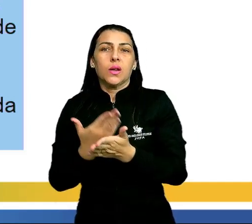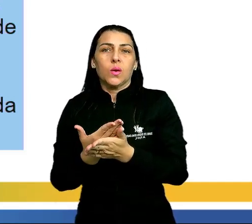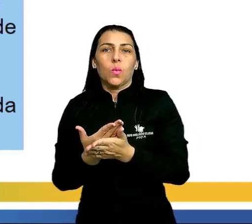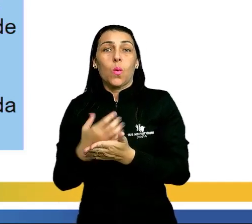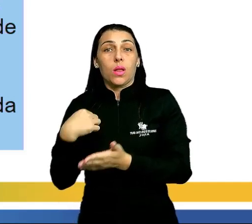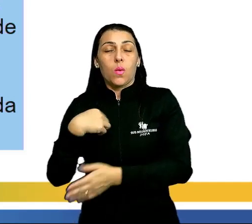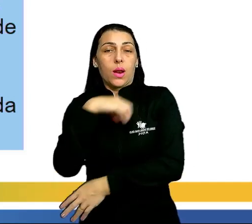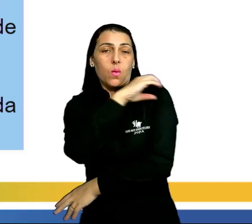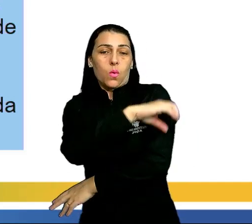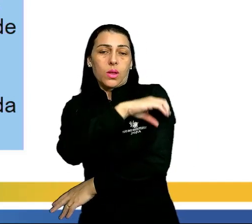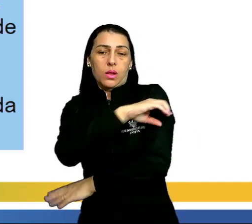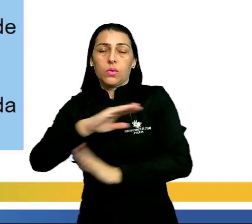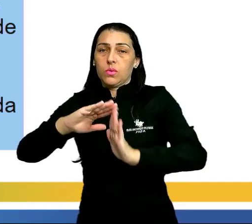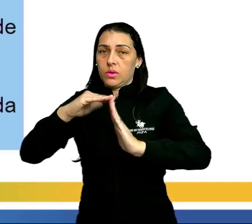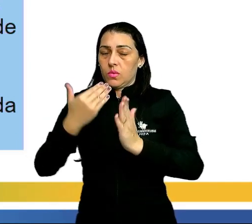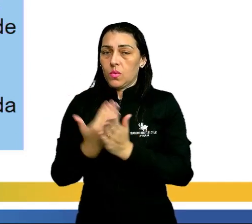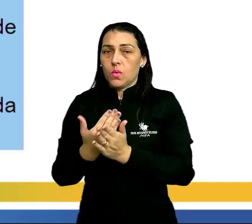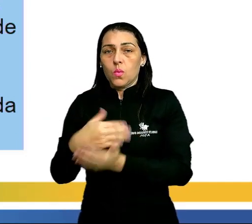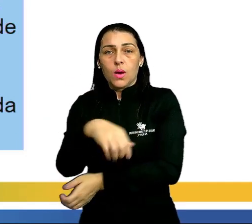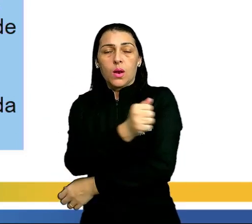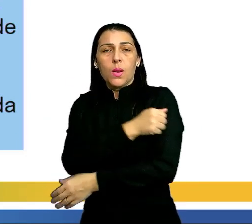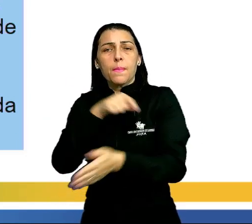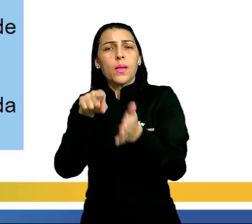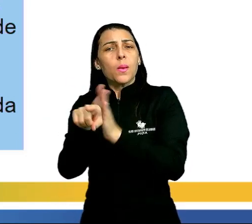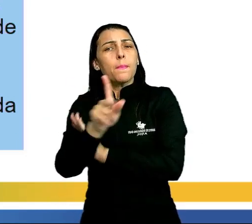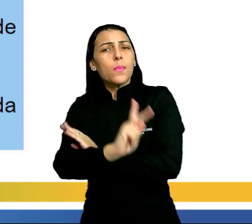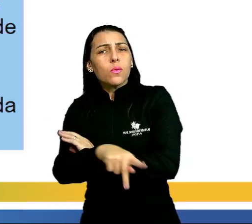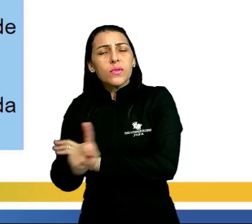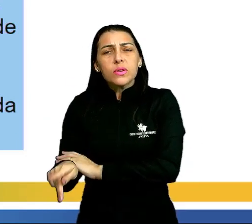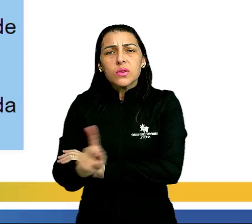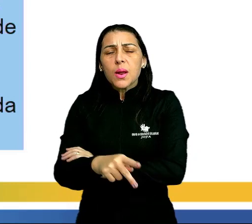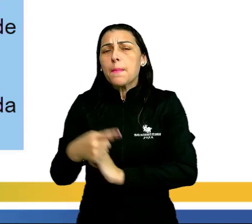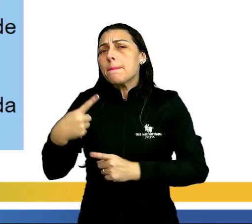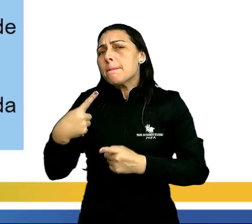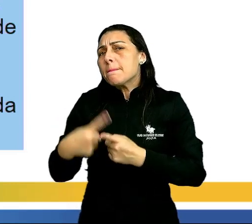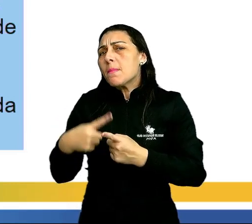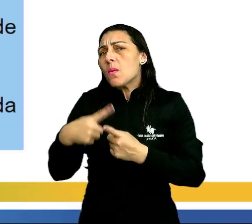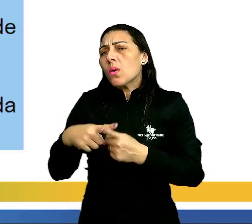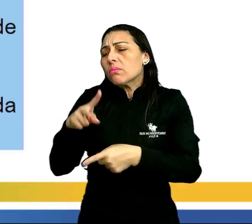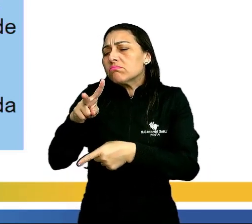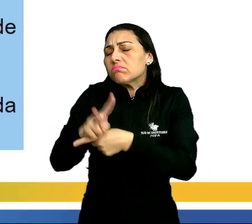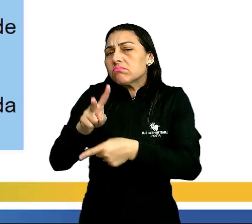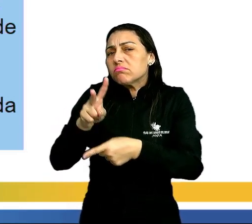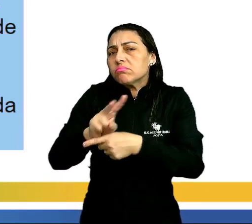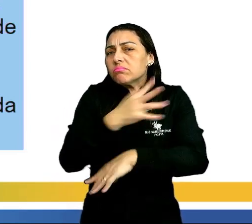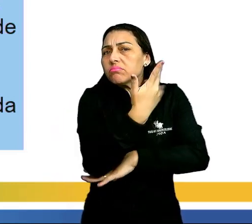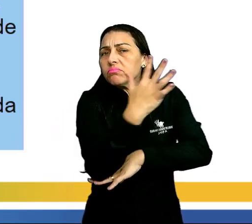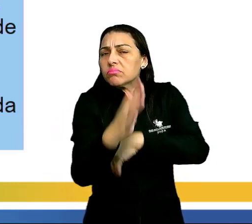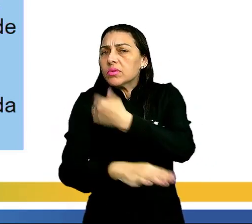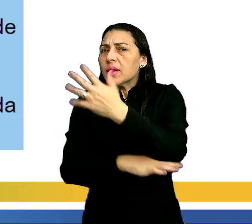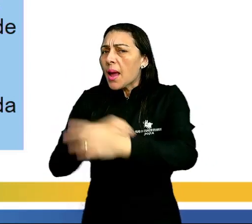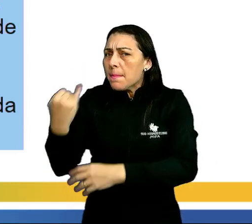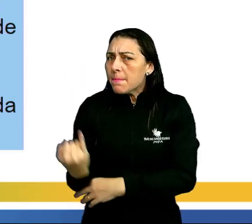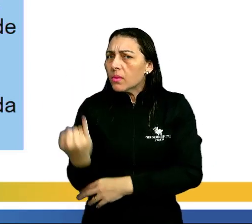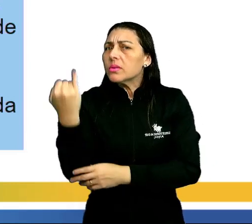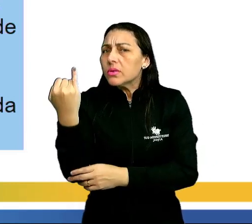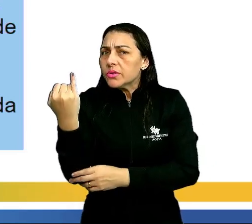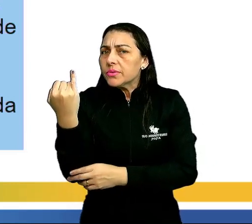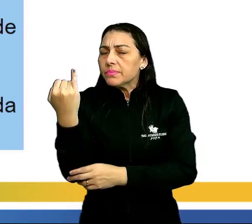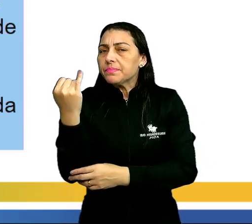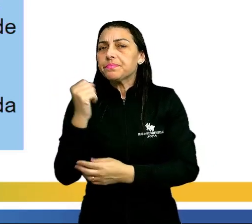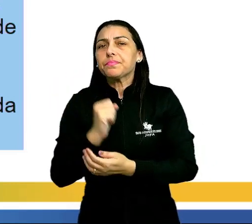era coordenador de uma escola, o aluno perguntou, professora, por que a preservação do meio ambiente é tão